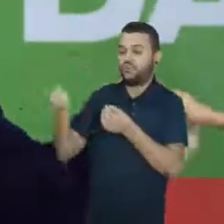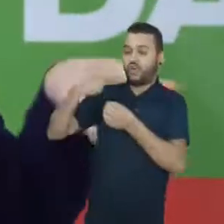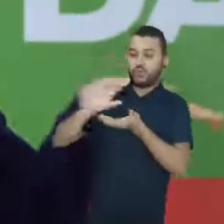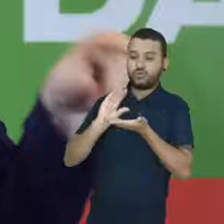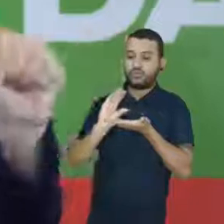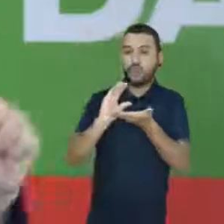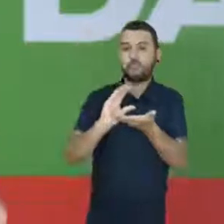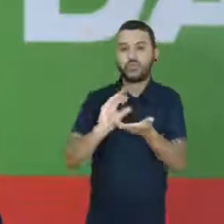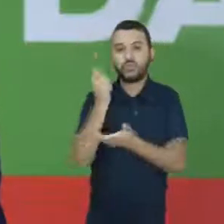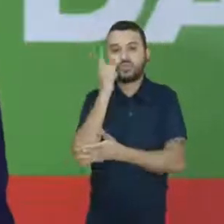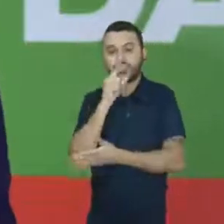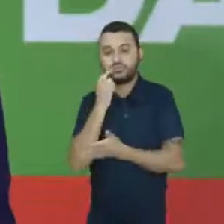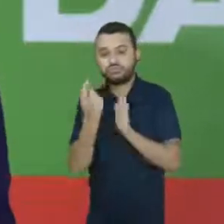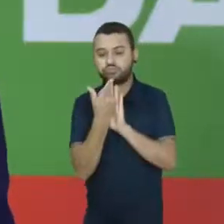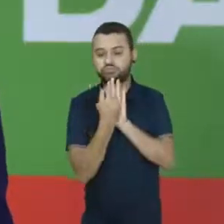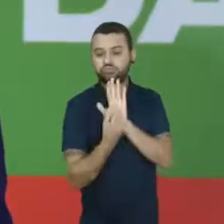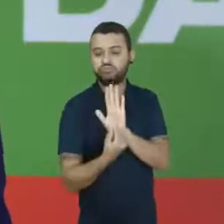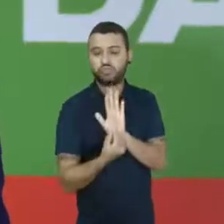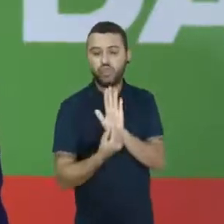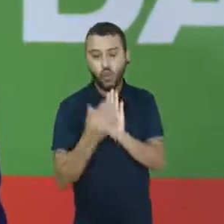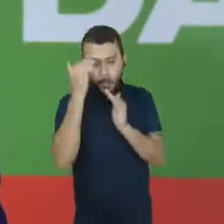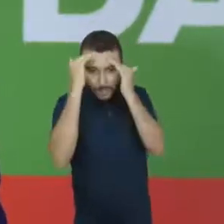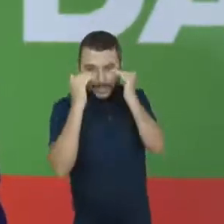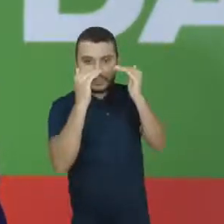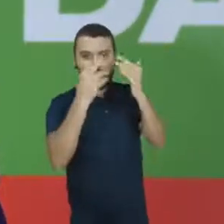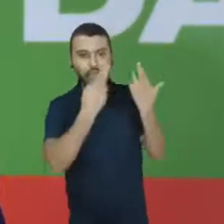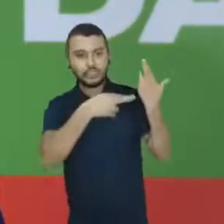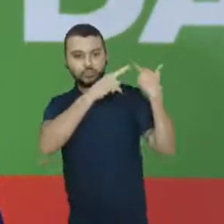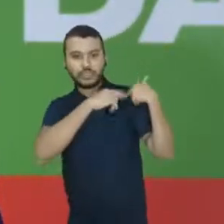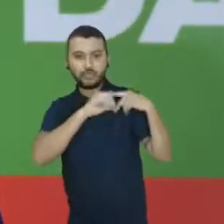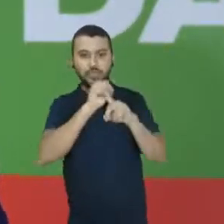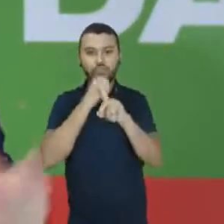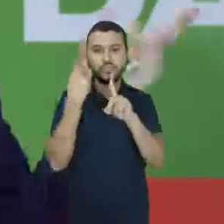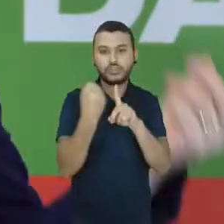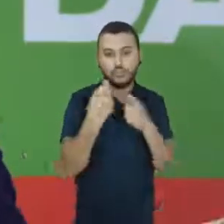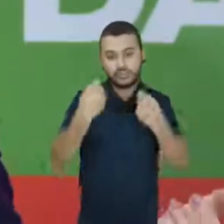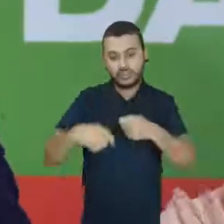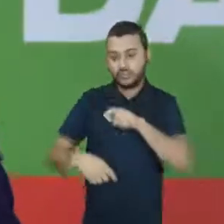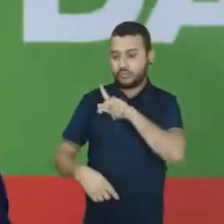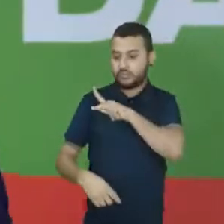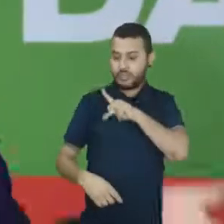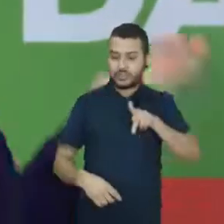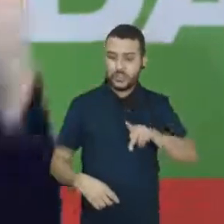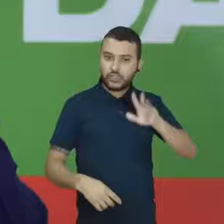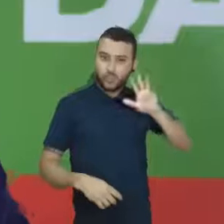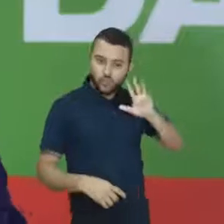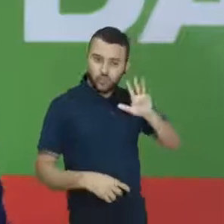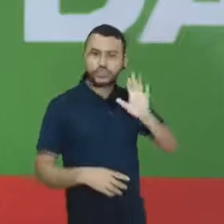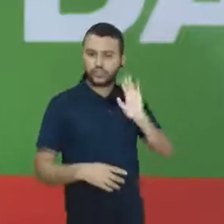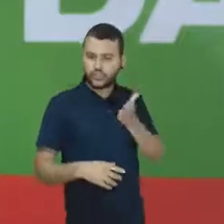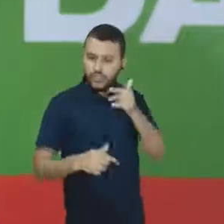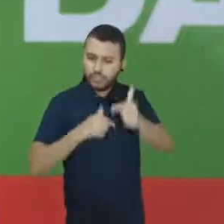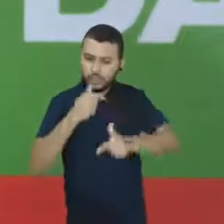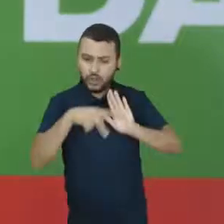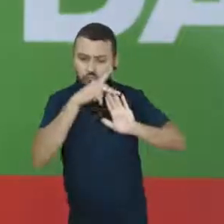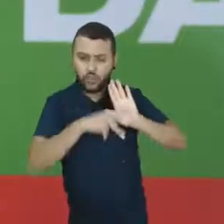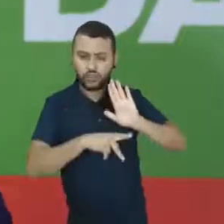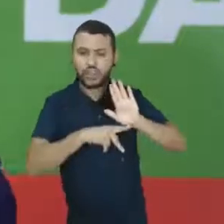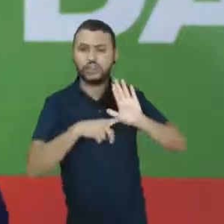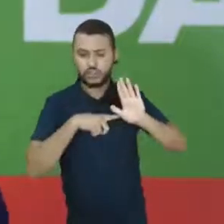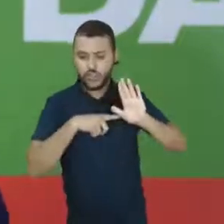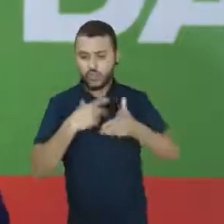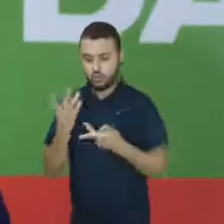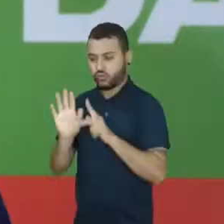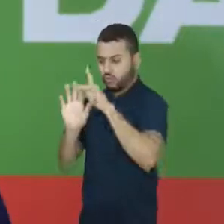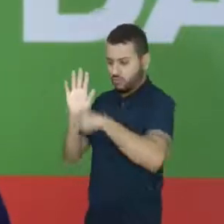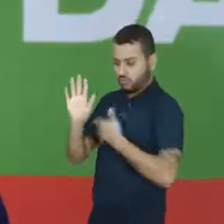orçamento cumpra a responsabilidade social que o presidente Lula já tem no seu programa, além dos nossos que estão incorporados. Acho